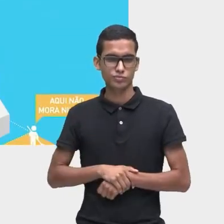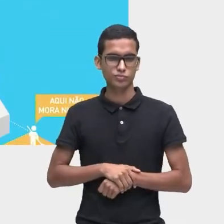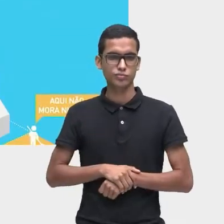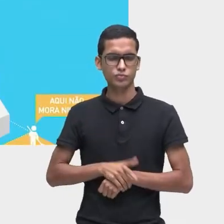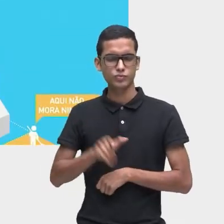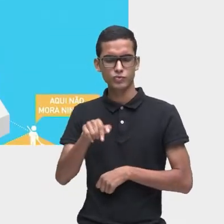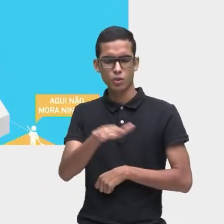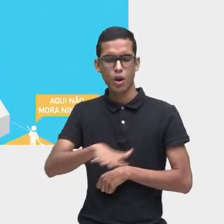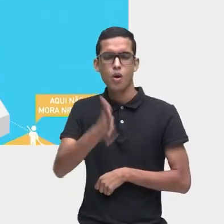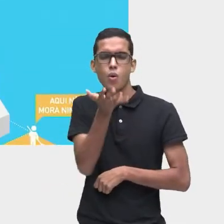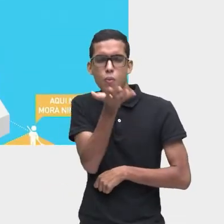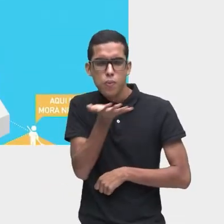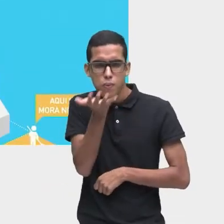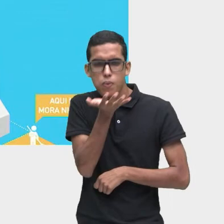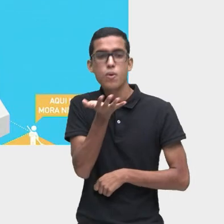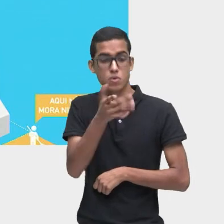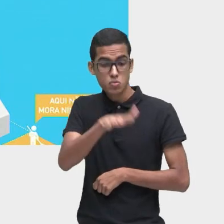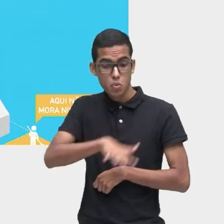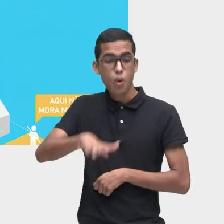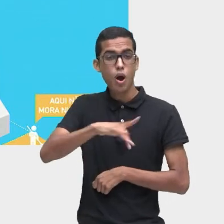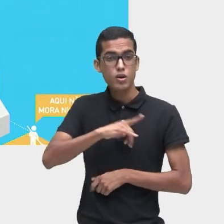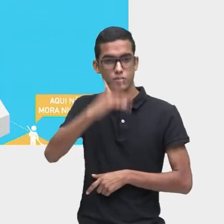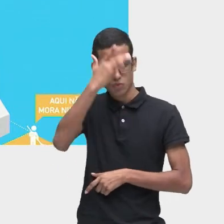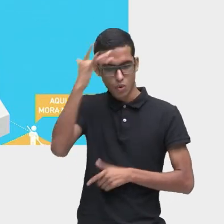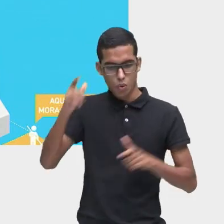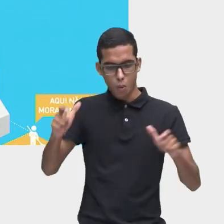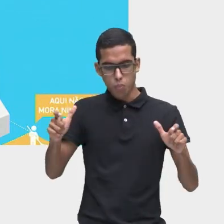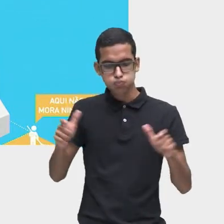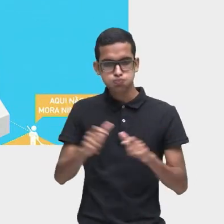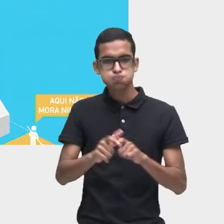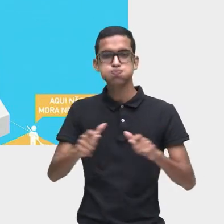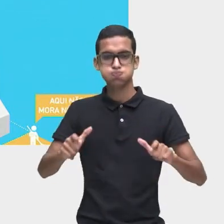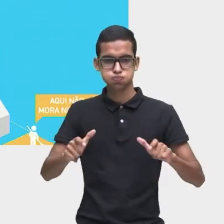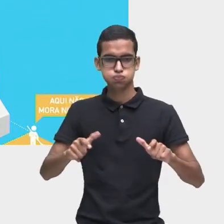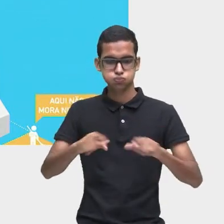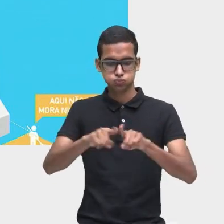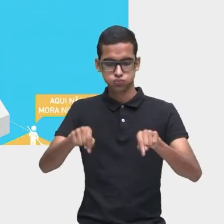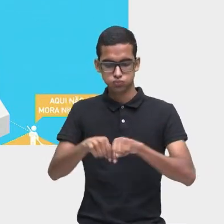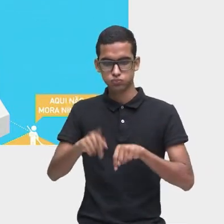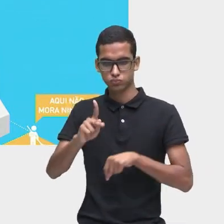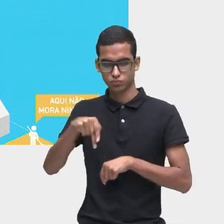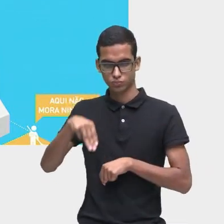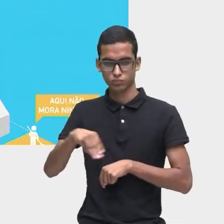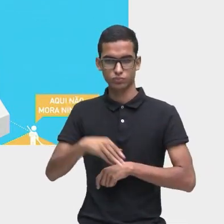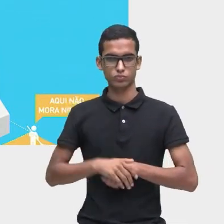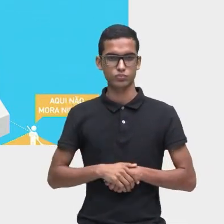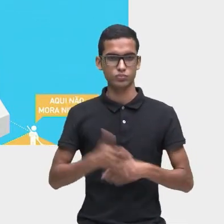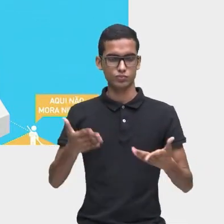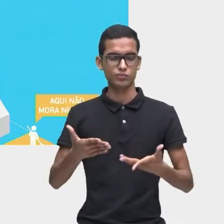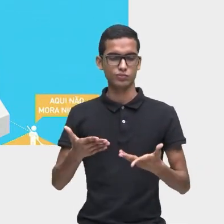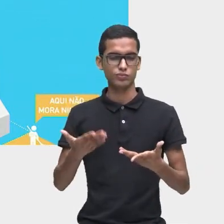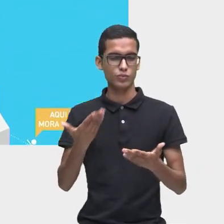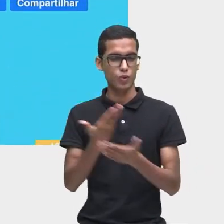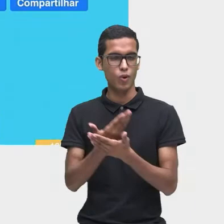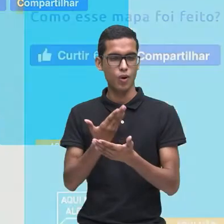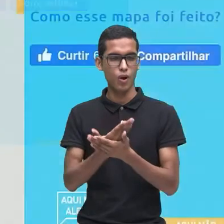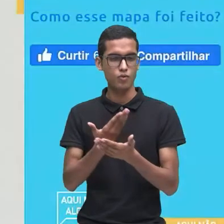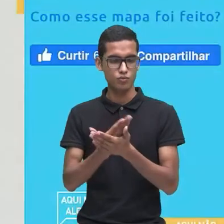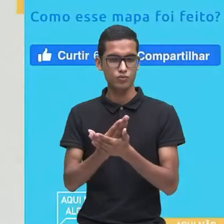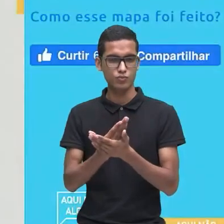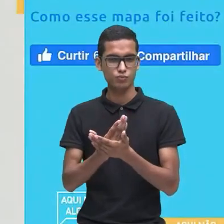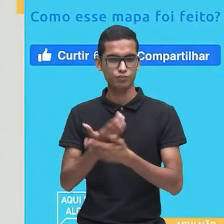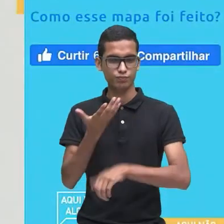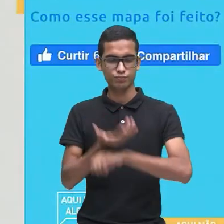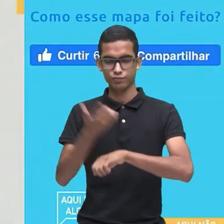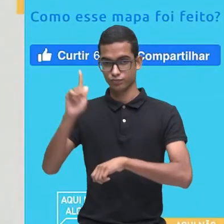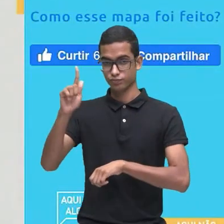lugares que concentram mais gente por metro quadrado. Ok, pessoal? Essa foi a nossa aula de geografia do